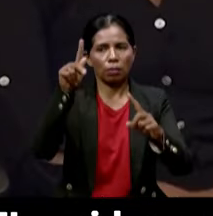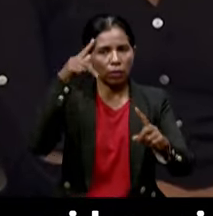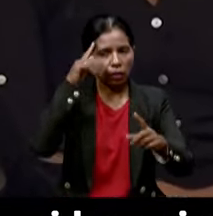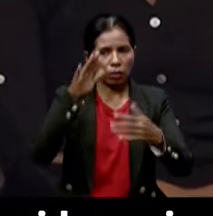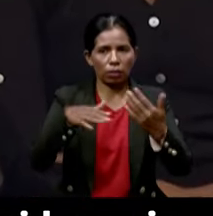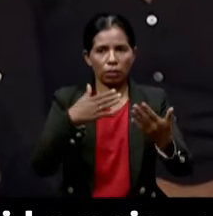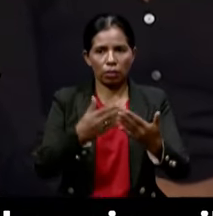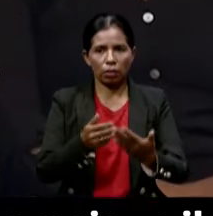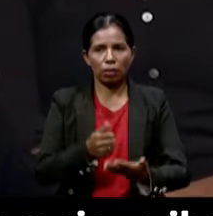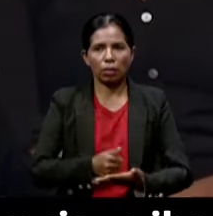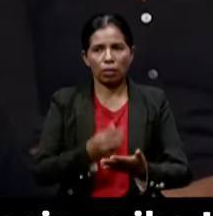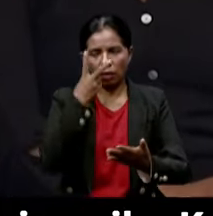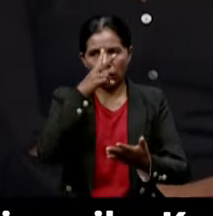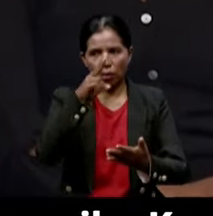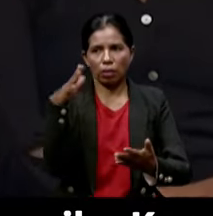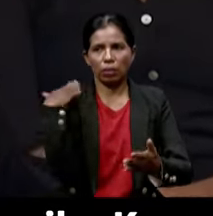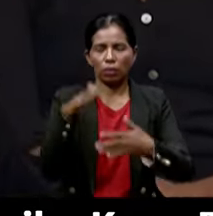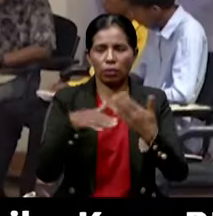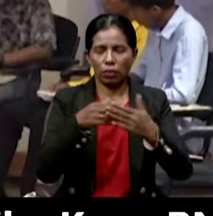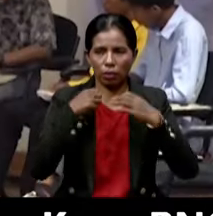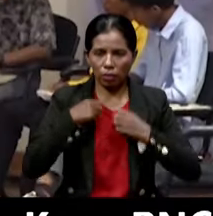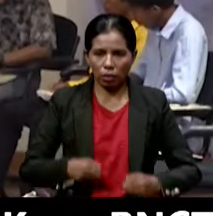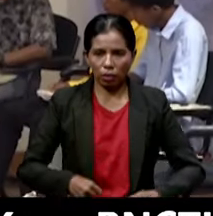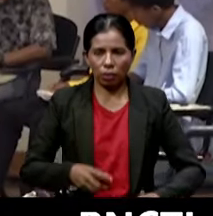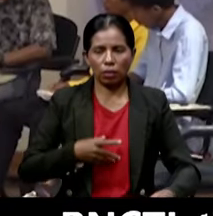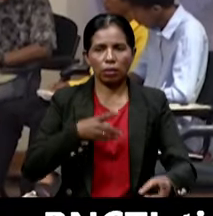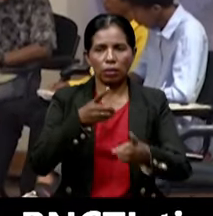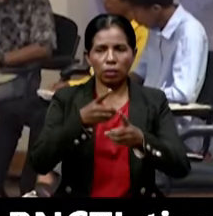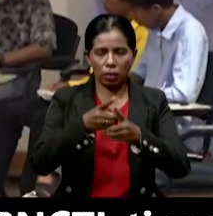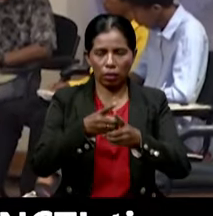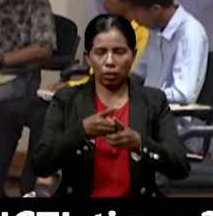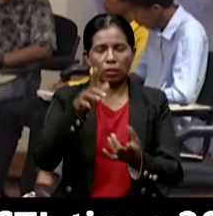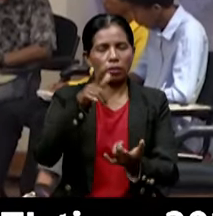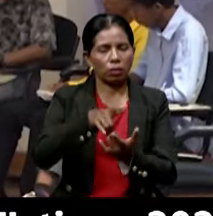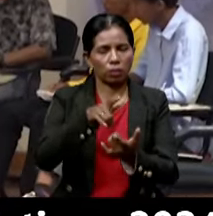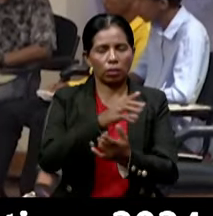ne be afeta diretamente ba jovens sira ni saúde no direito sexual no produtiva.